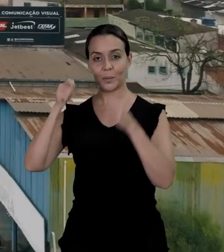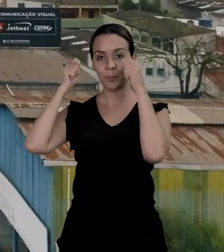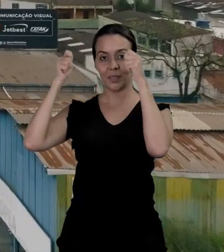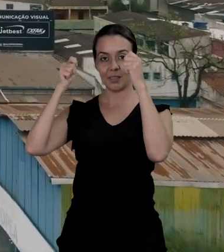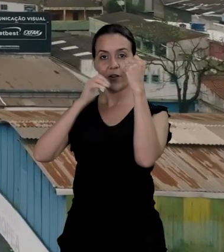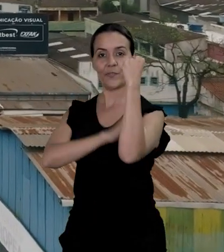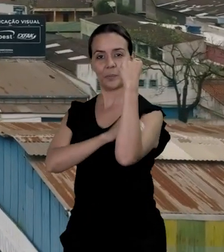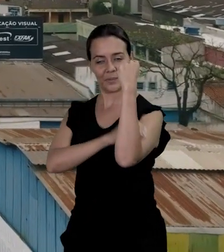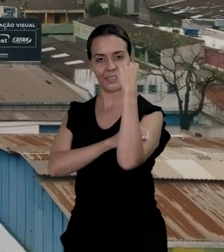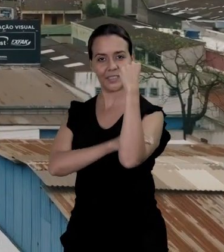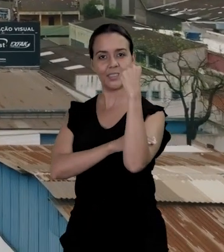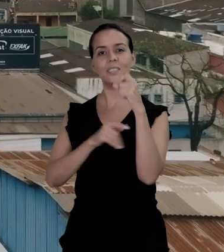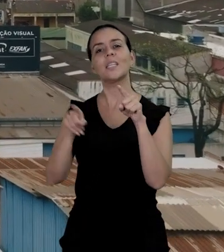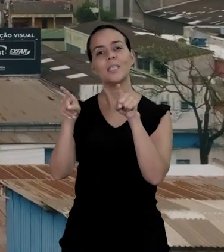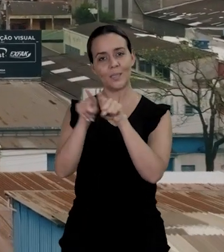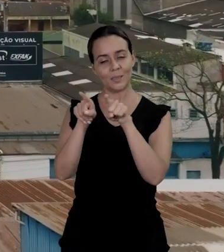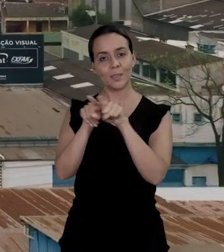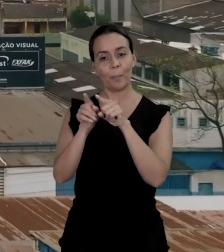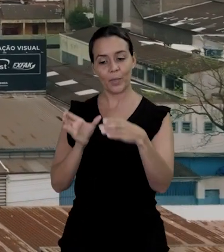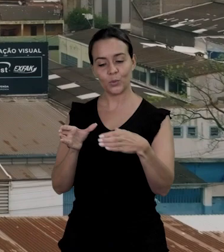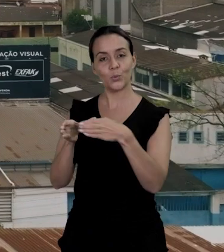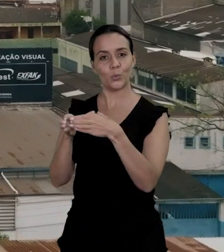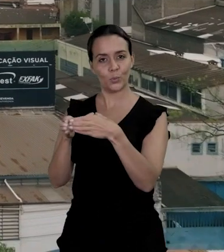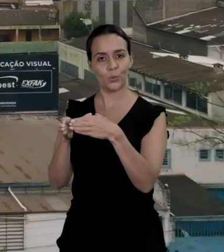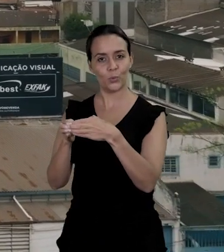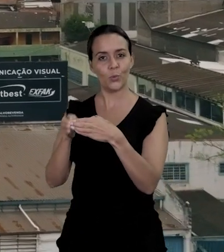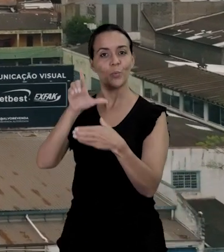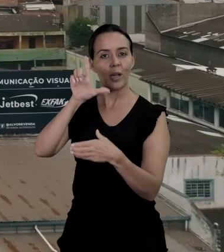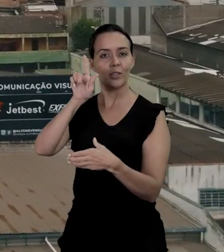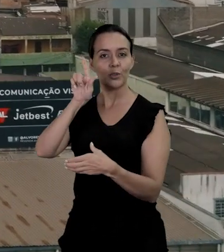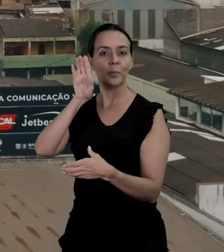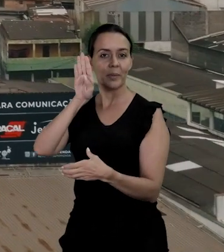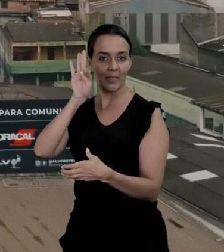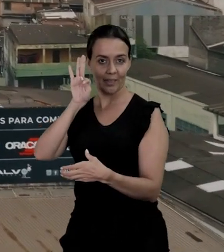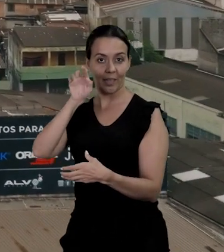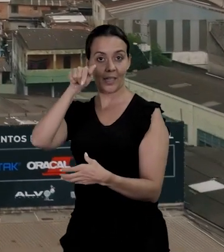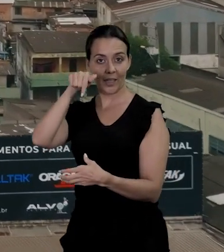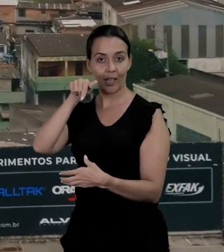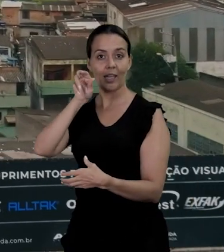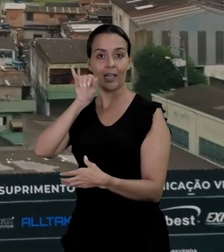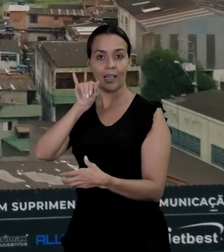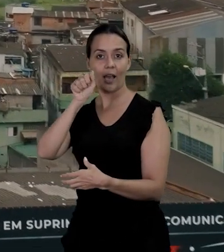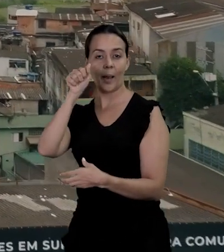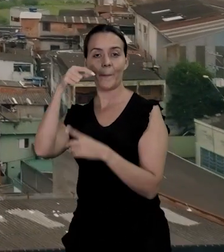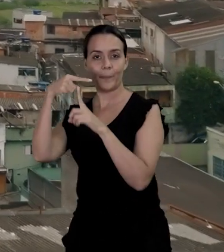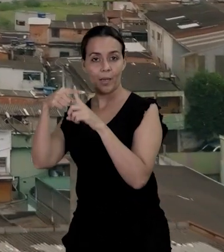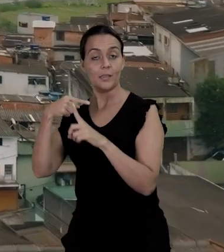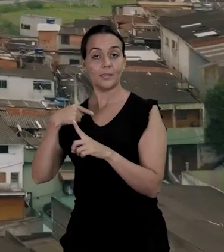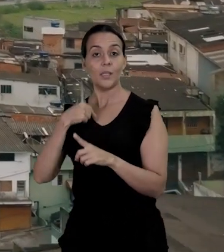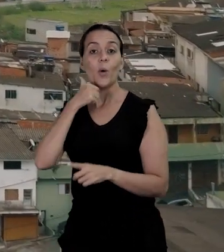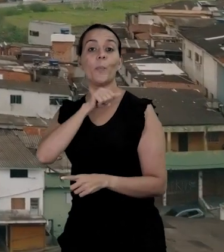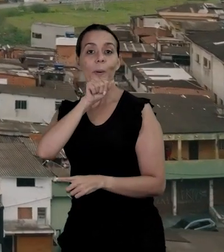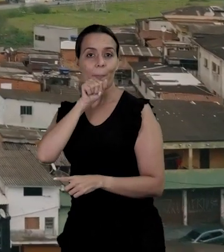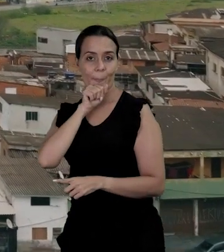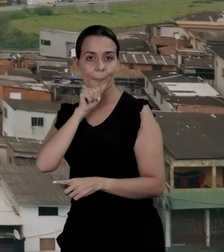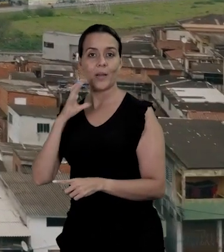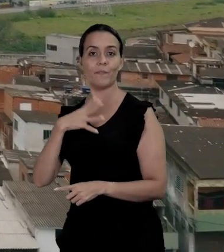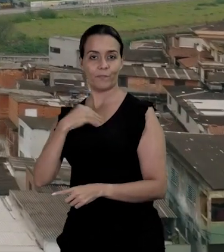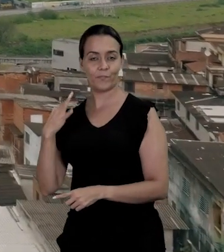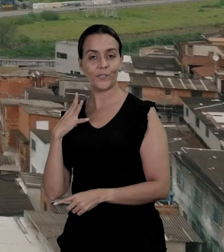Eu sou Ana Gren, eu sou advogada e militante feminista, também sou aliada da causa